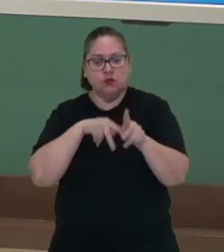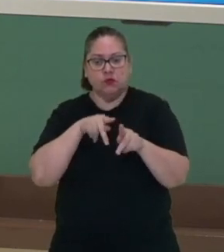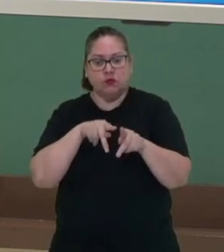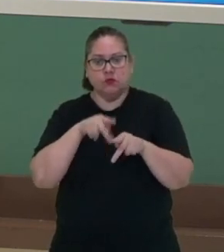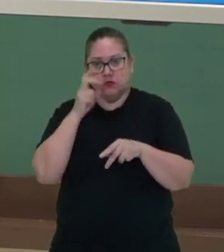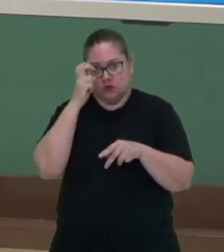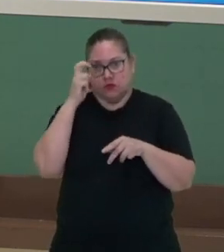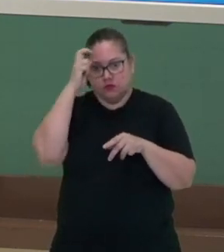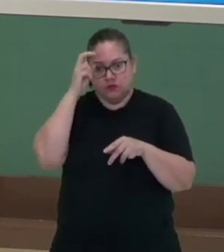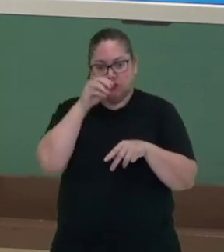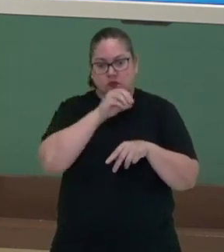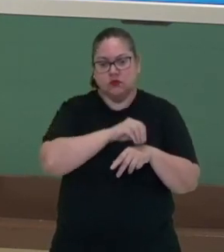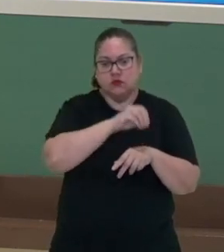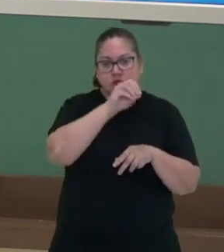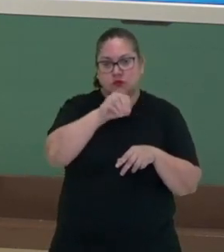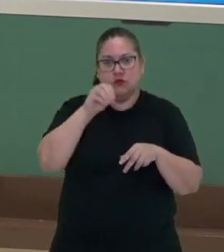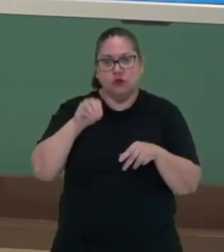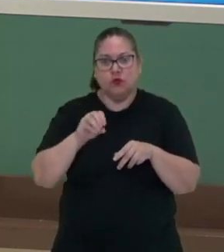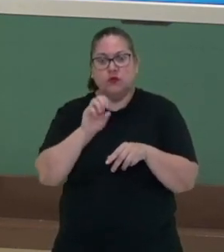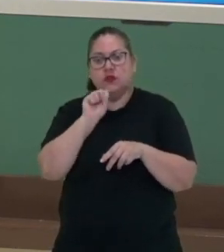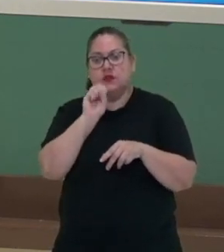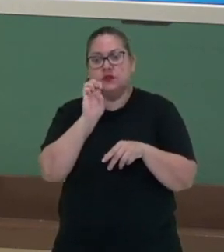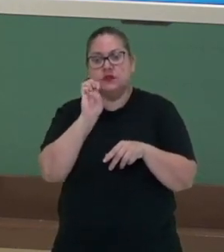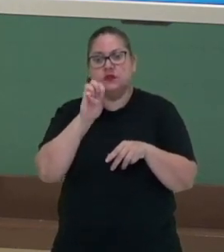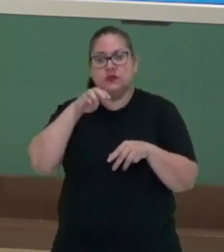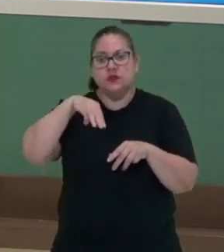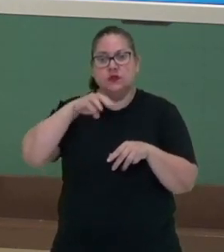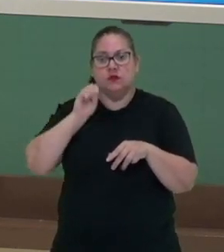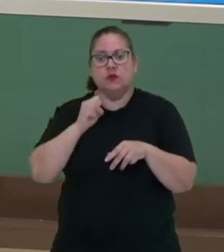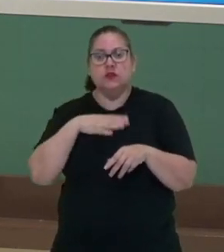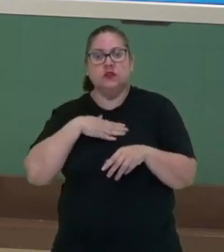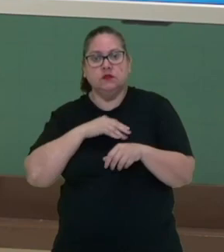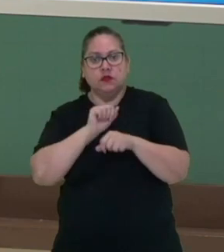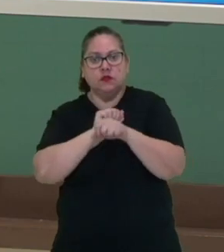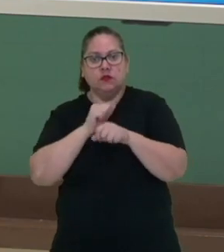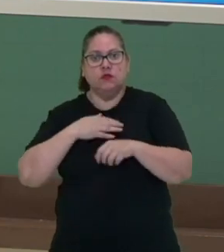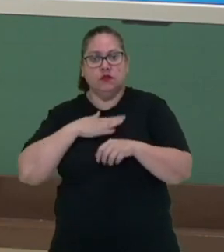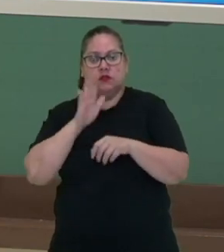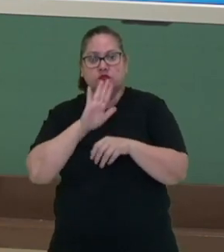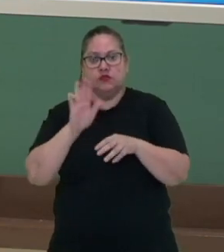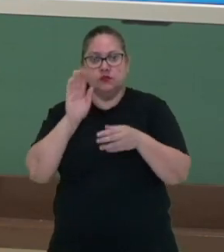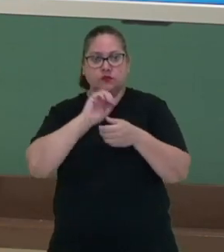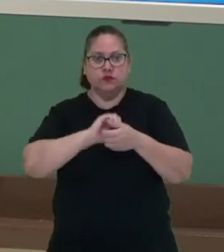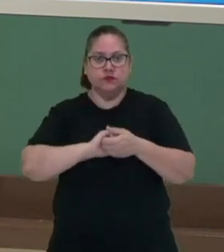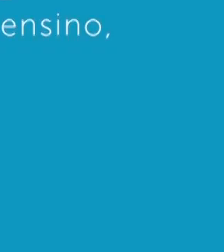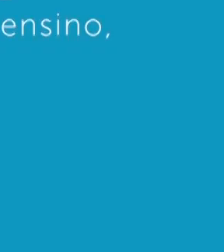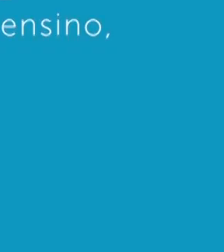culturas nômades e seminômades. Espero que vocês tenham gostado. Até breve!